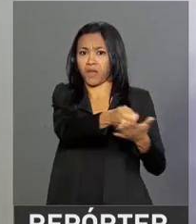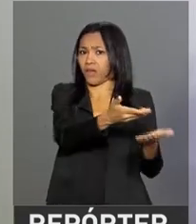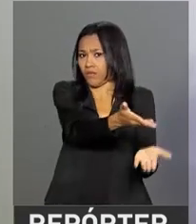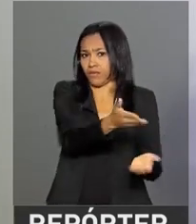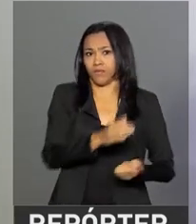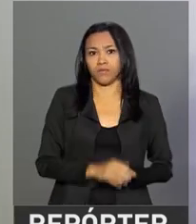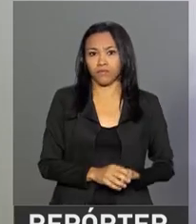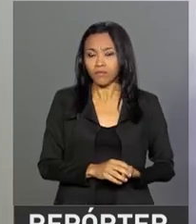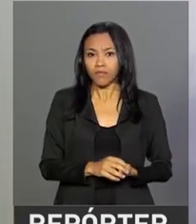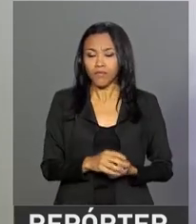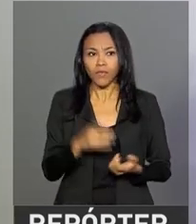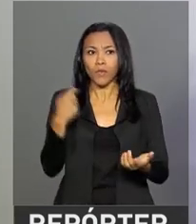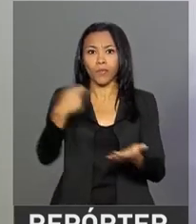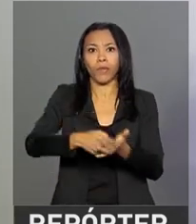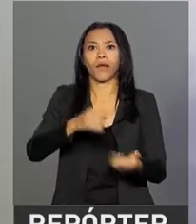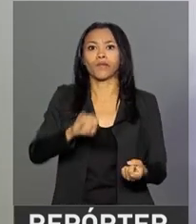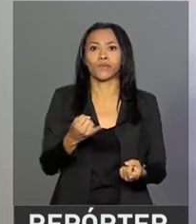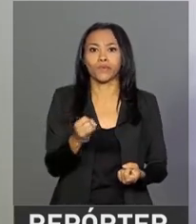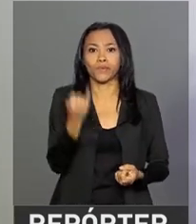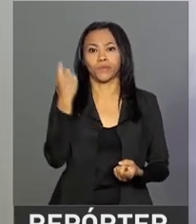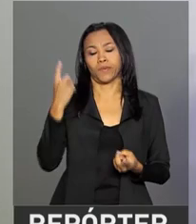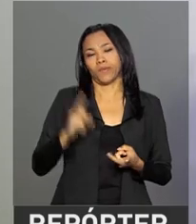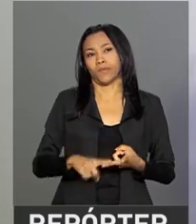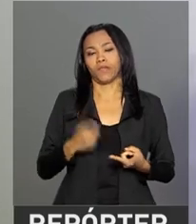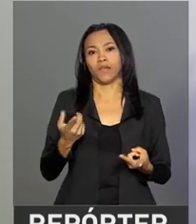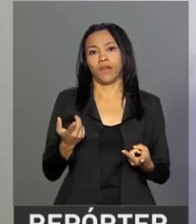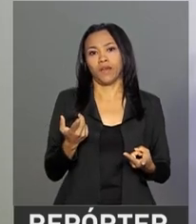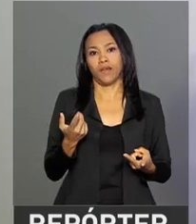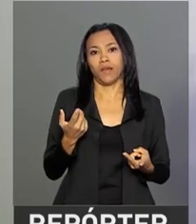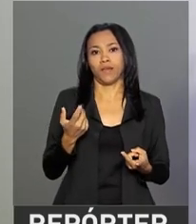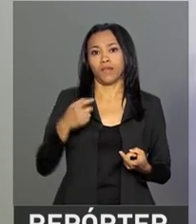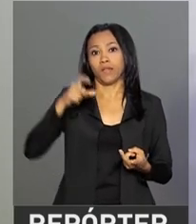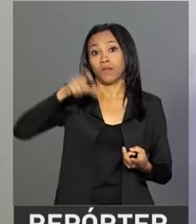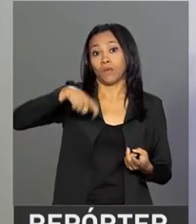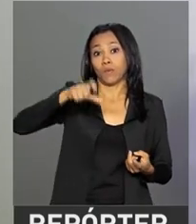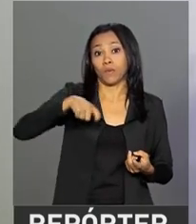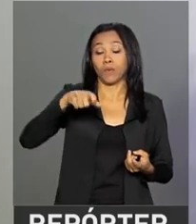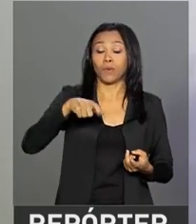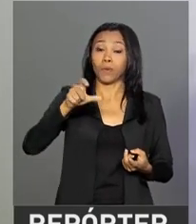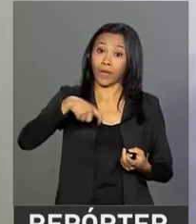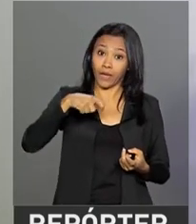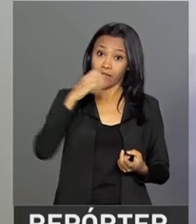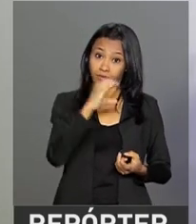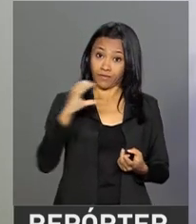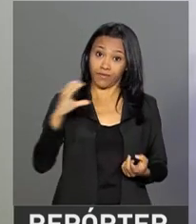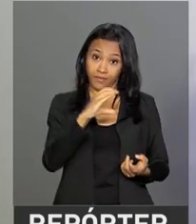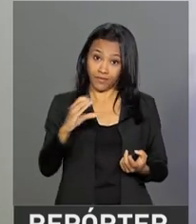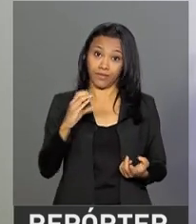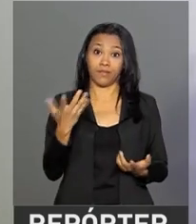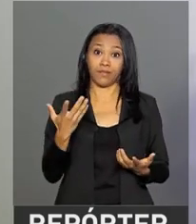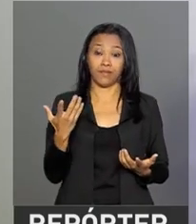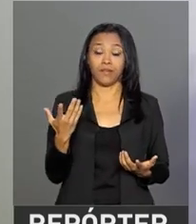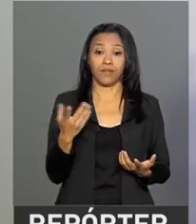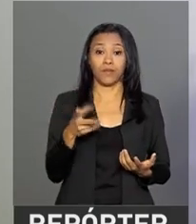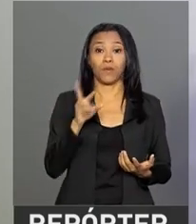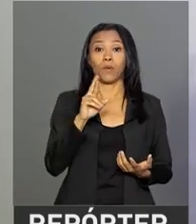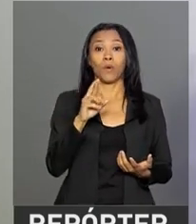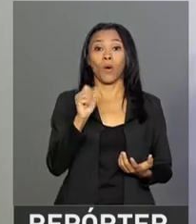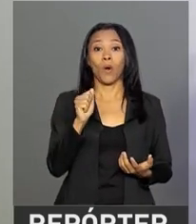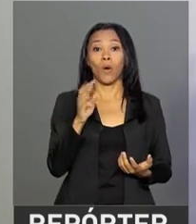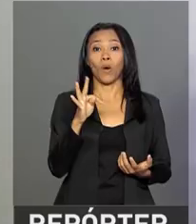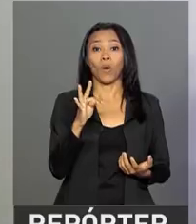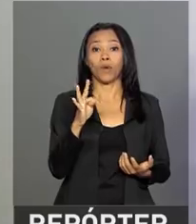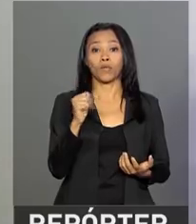de pagar juros de pagar é entrar no crédito rotativo por exemplo do cartão de crédito que